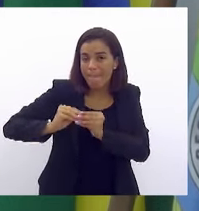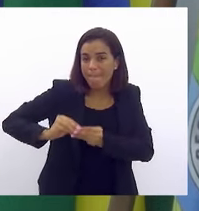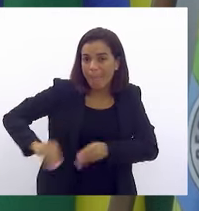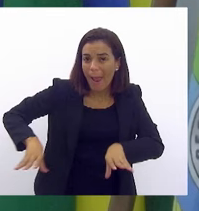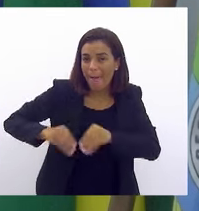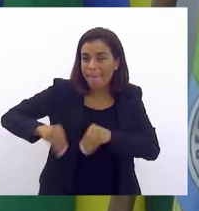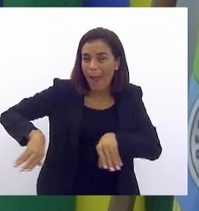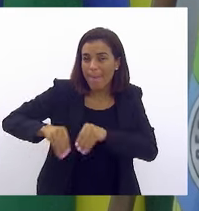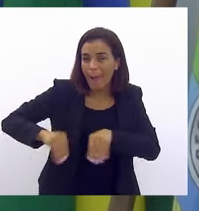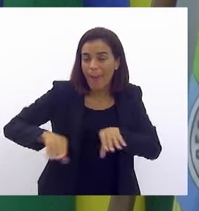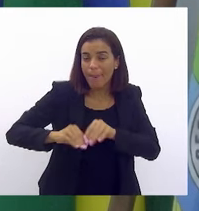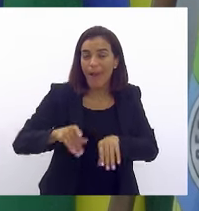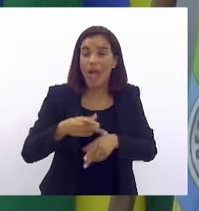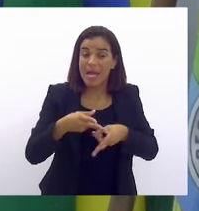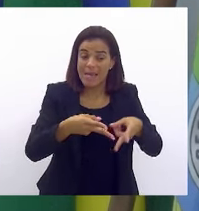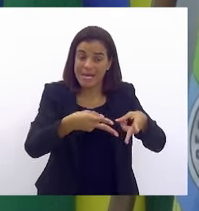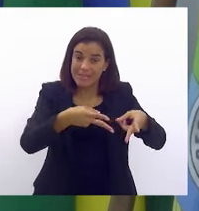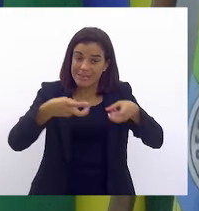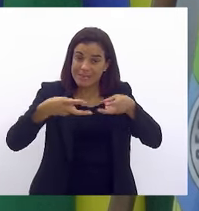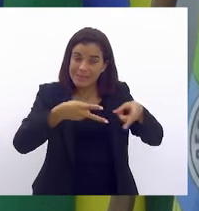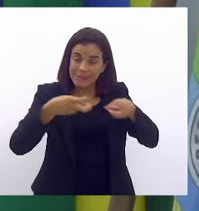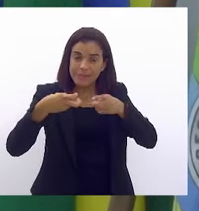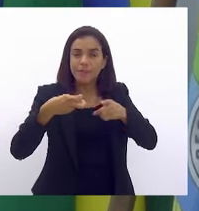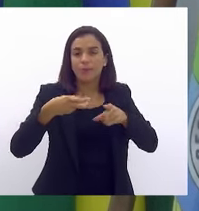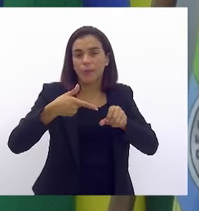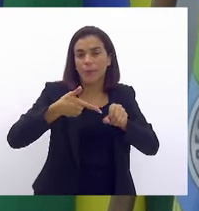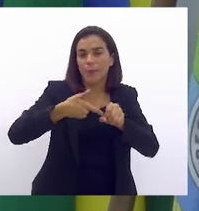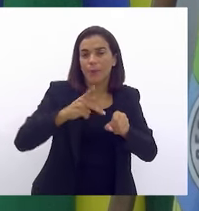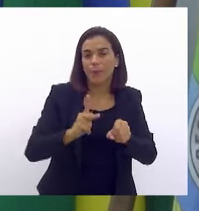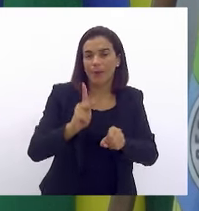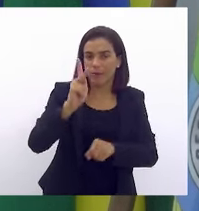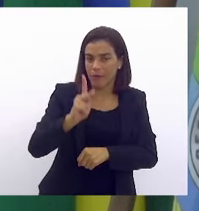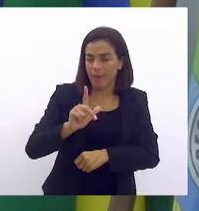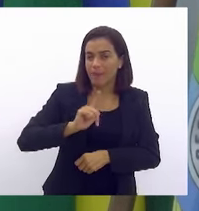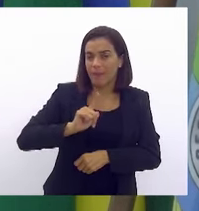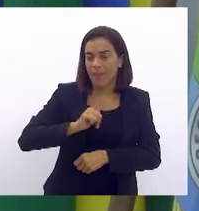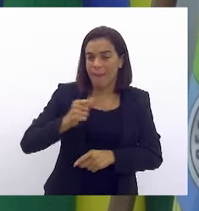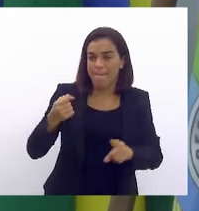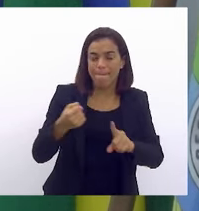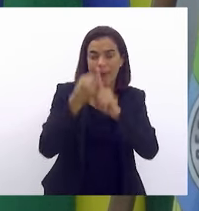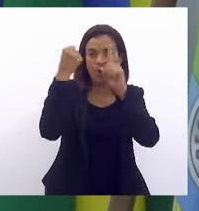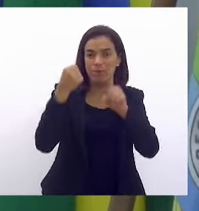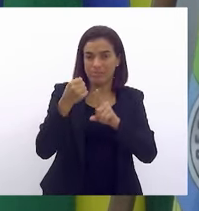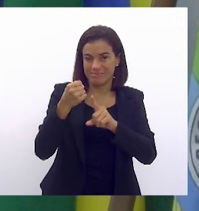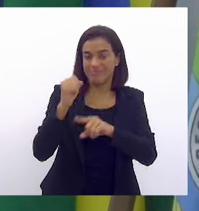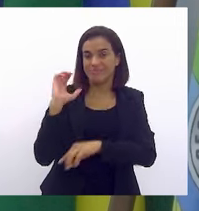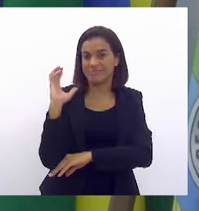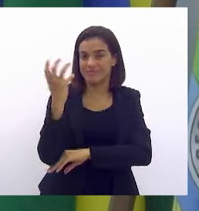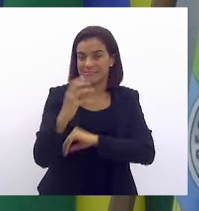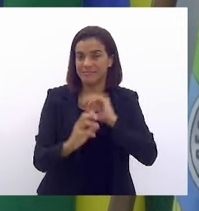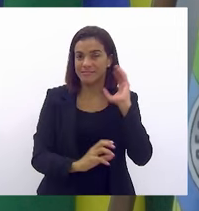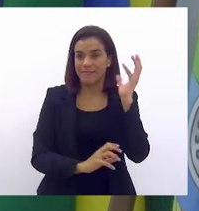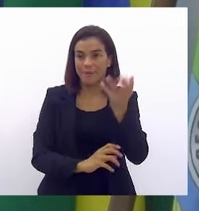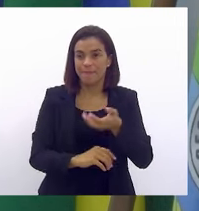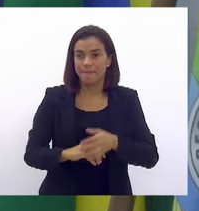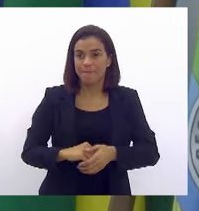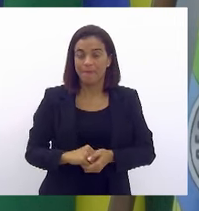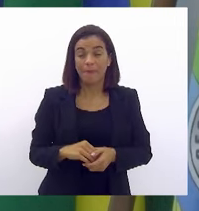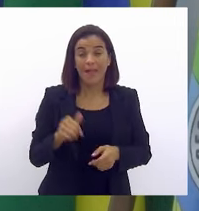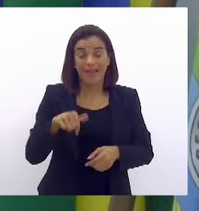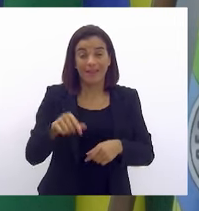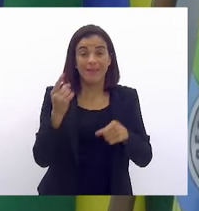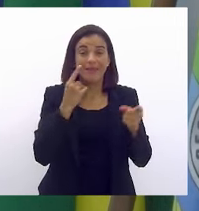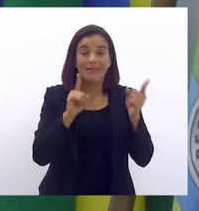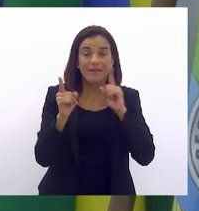do petróleo, por exemplo, traz impacto ambiental. E aí, por exemplo, eu lamento que aqui em Maricá a gente